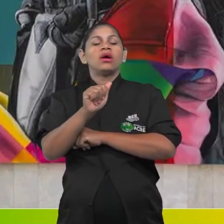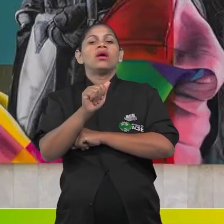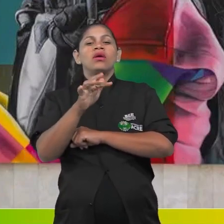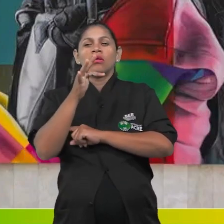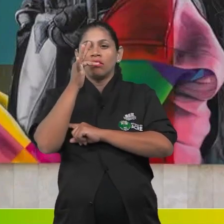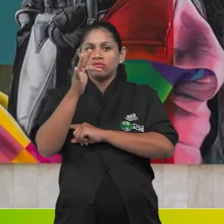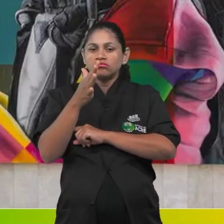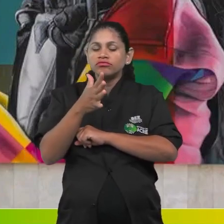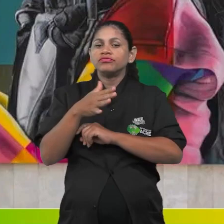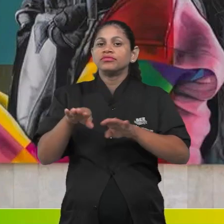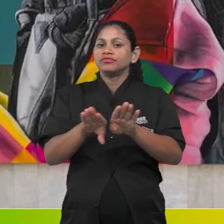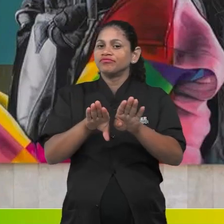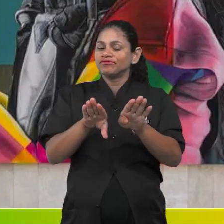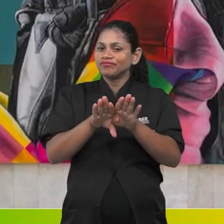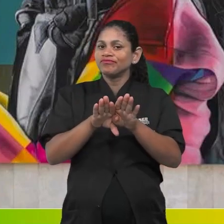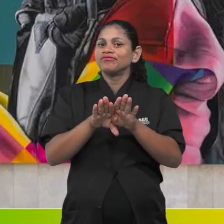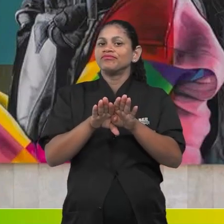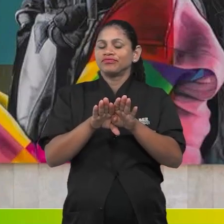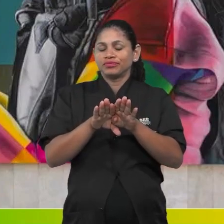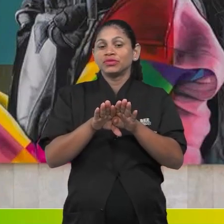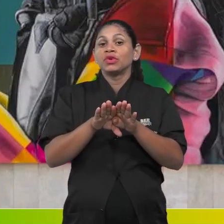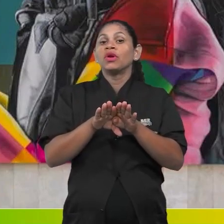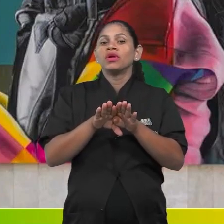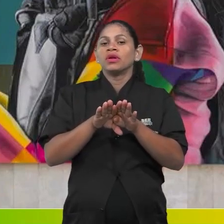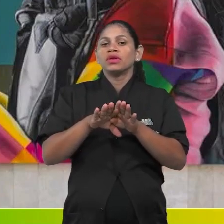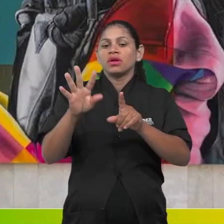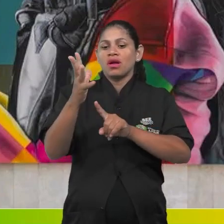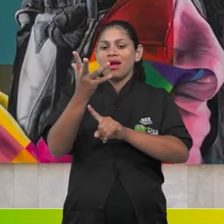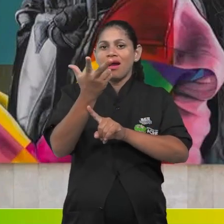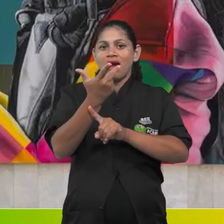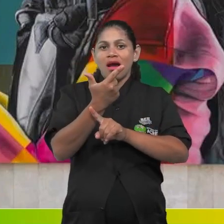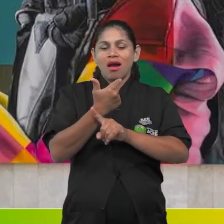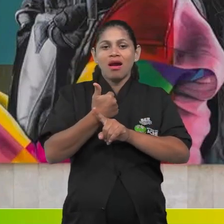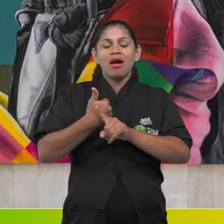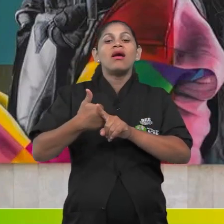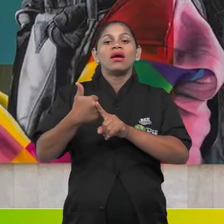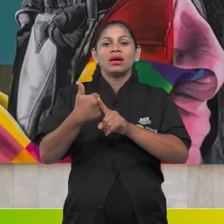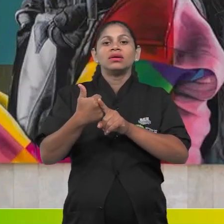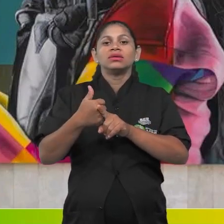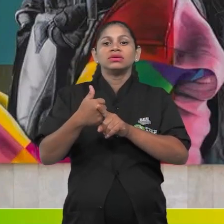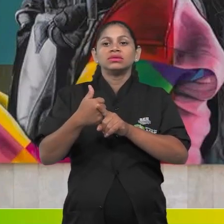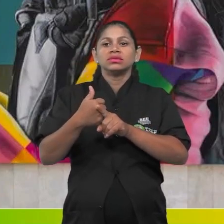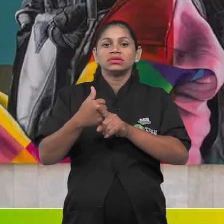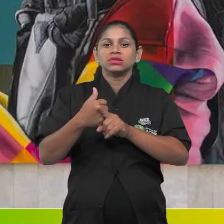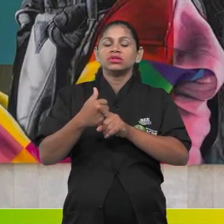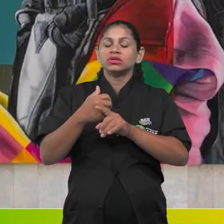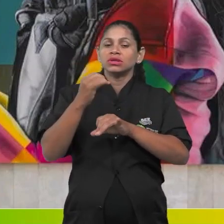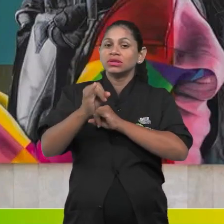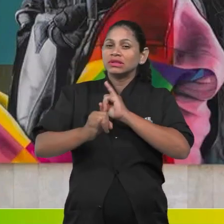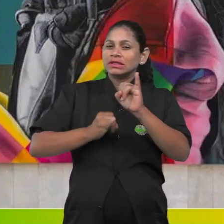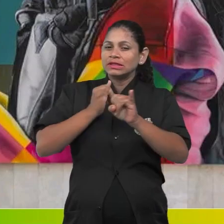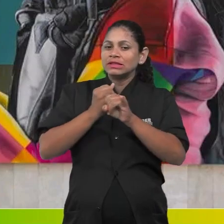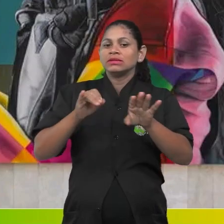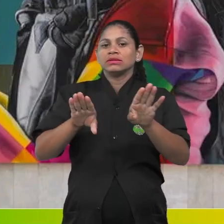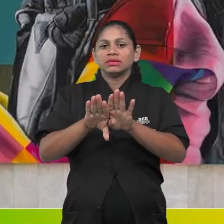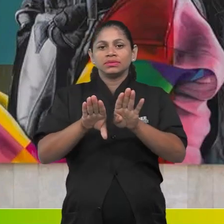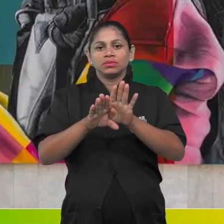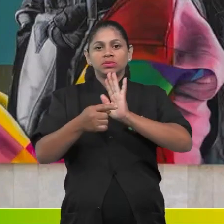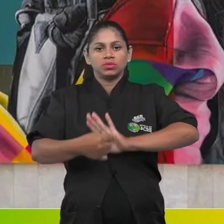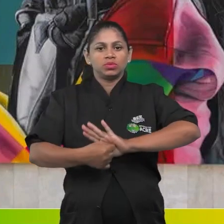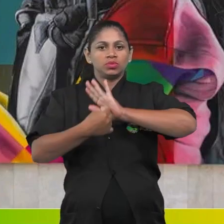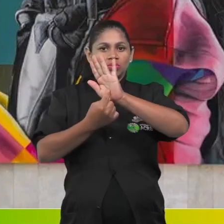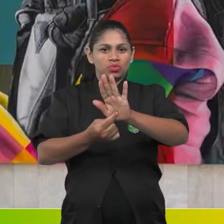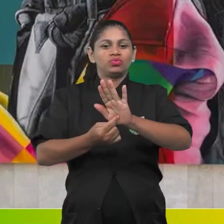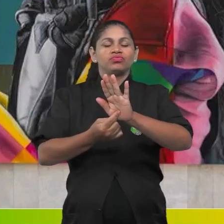arte digital também incorpora temas ambientais usando dados em tempo real sobre queimadas ou criando